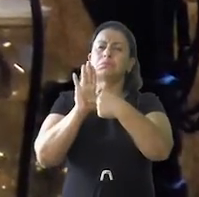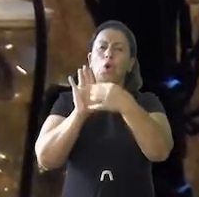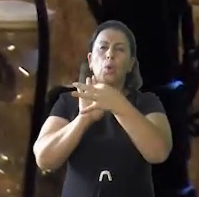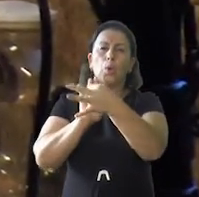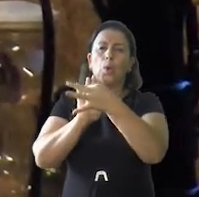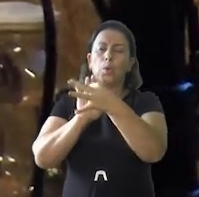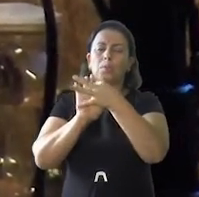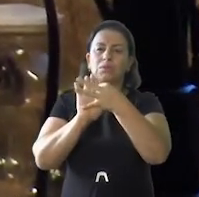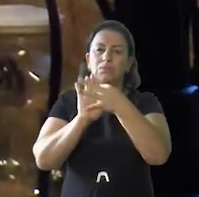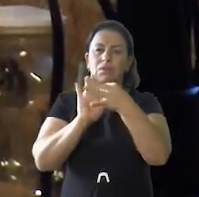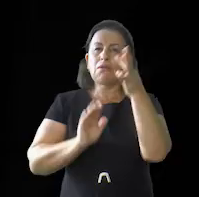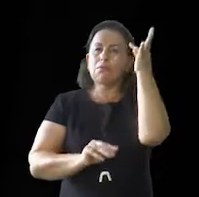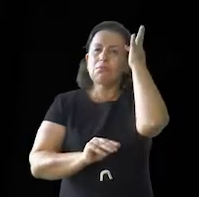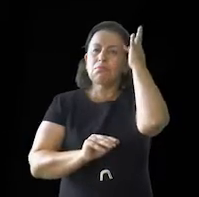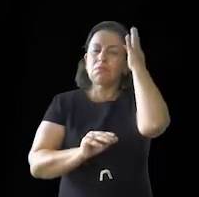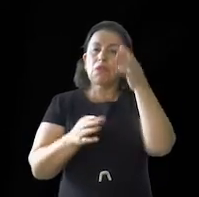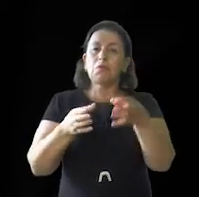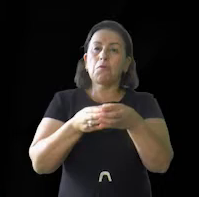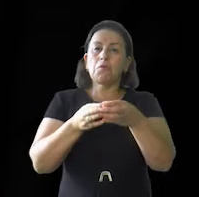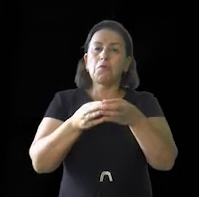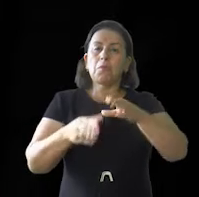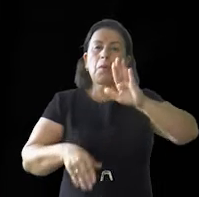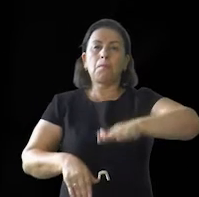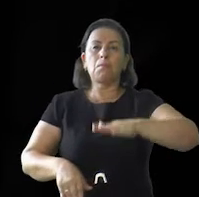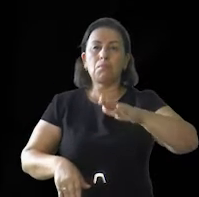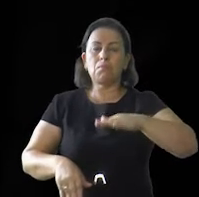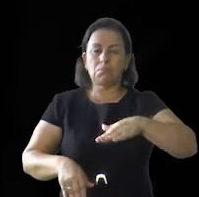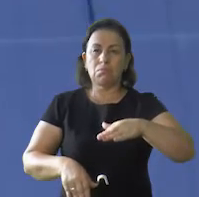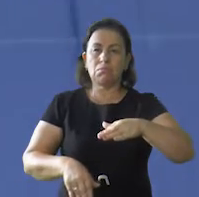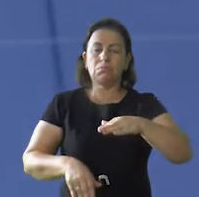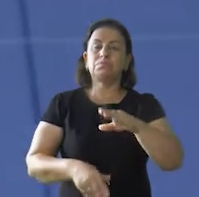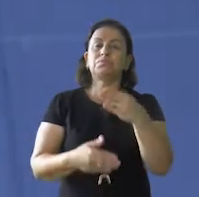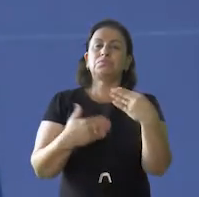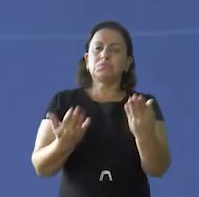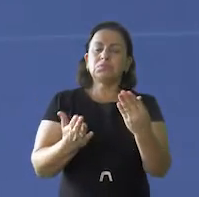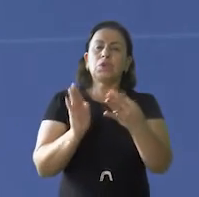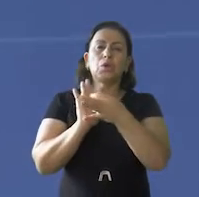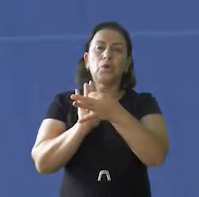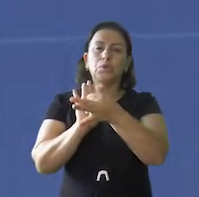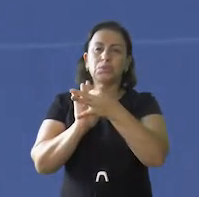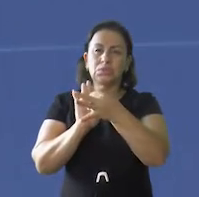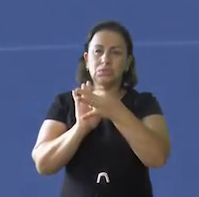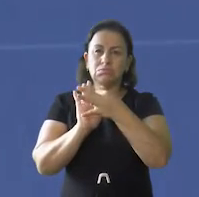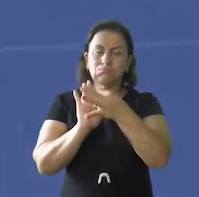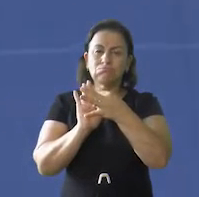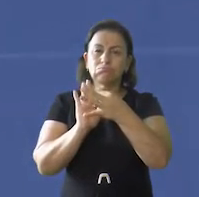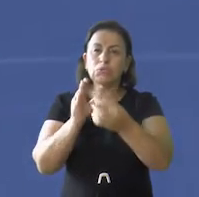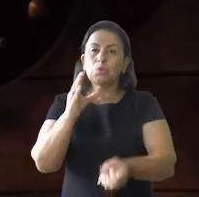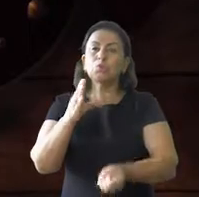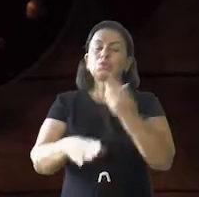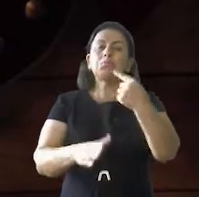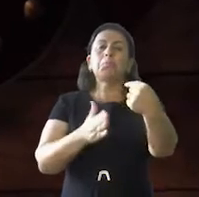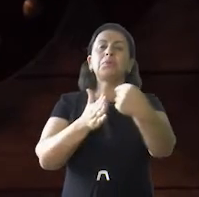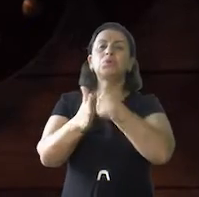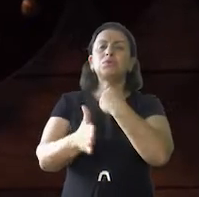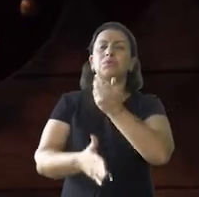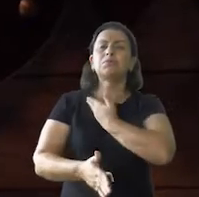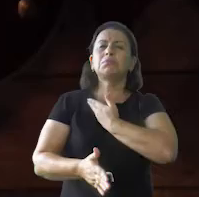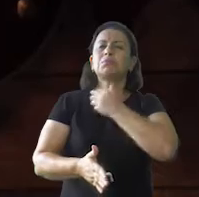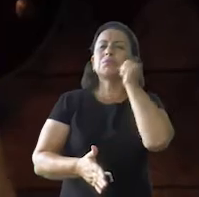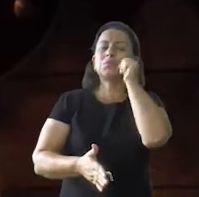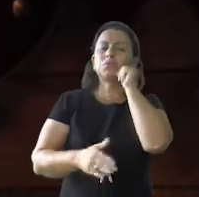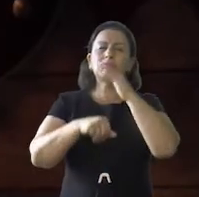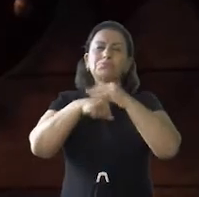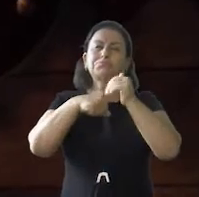os comentários do Bernardinho. Esse projeto, na realidade, ele veio de uma pergunta de uma amiga muito querida, né,